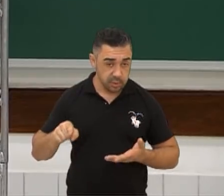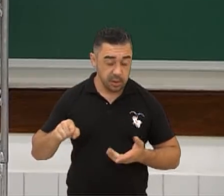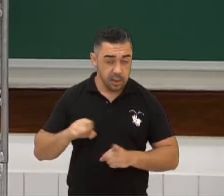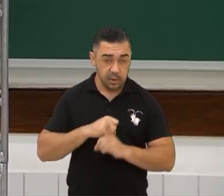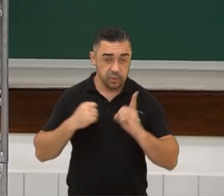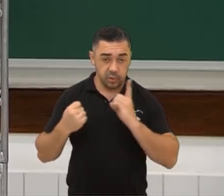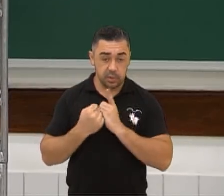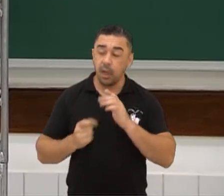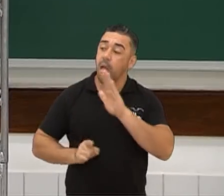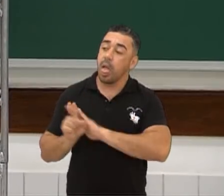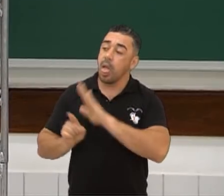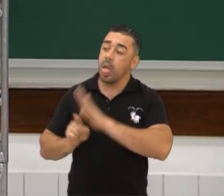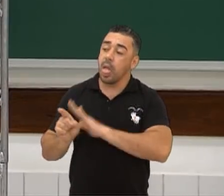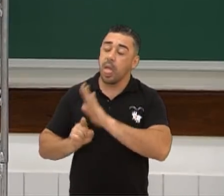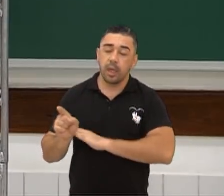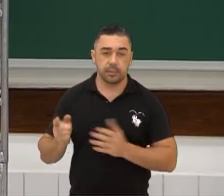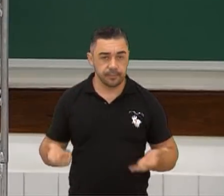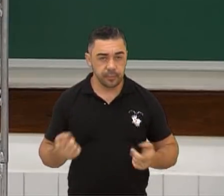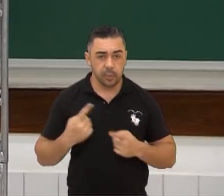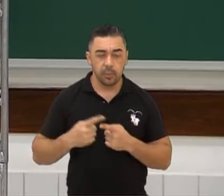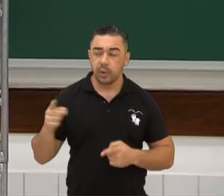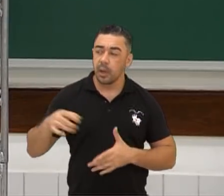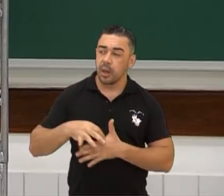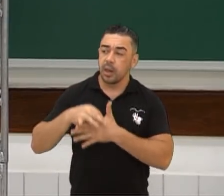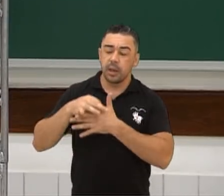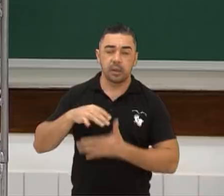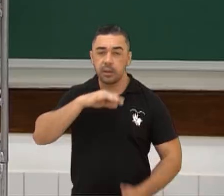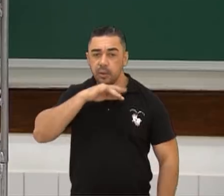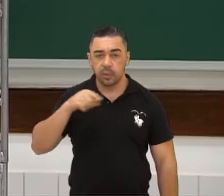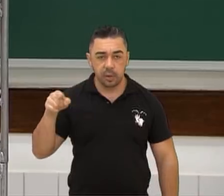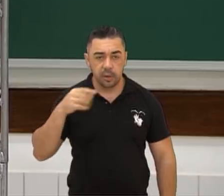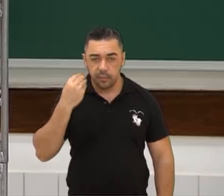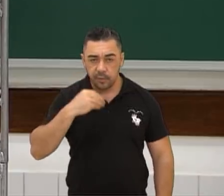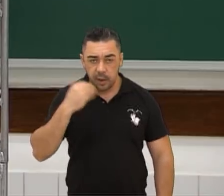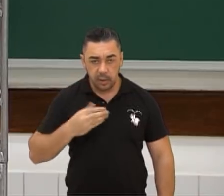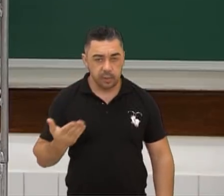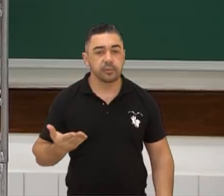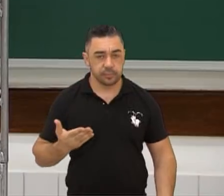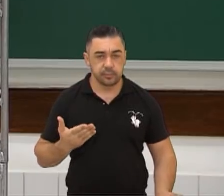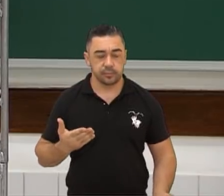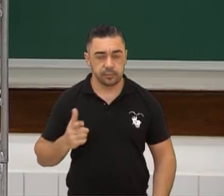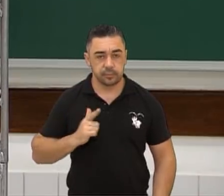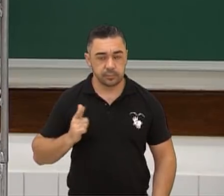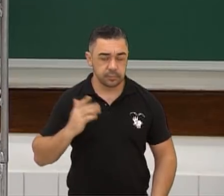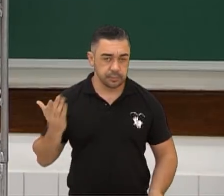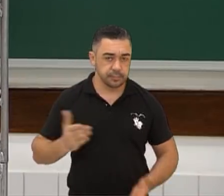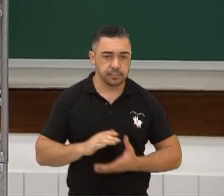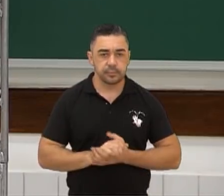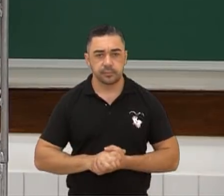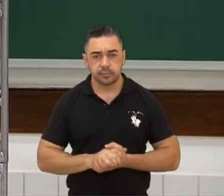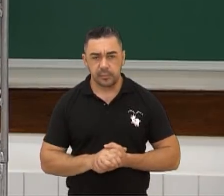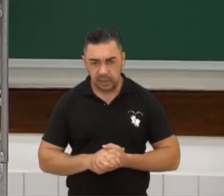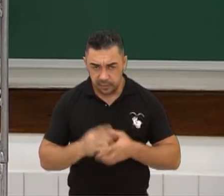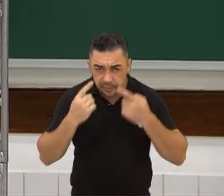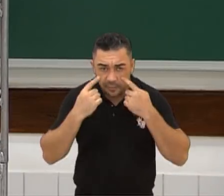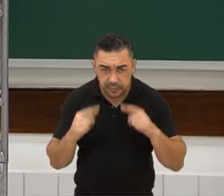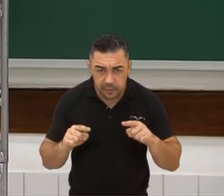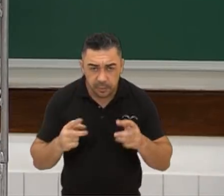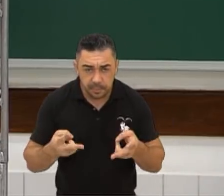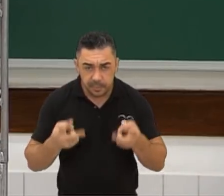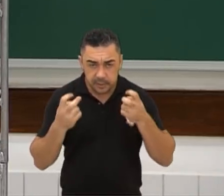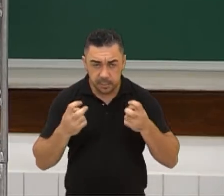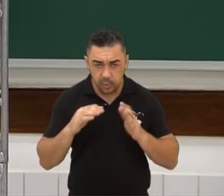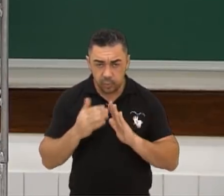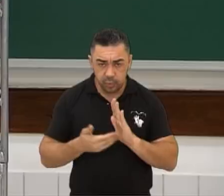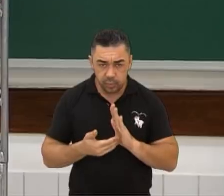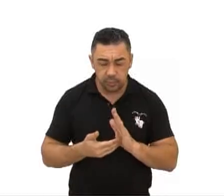sociedade questionando essa liderança política no país feita pelo Partido Comunista. Viu todos os elementos da